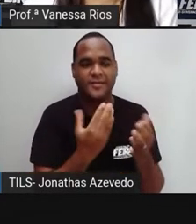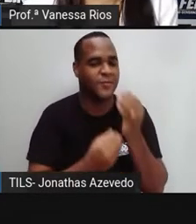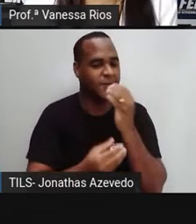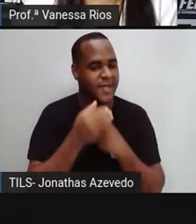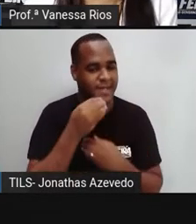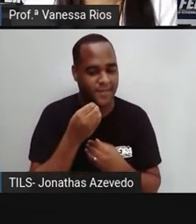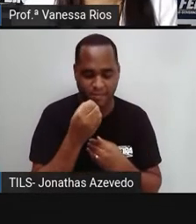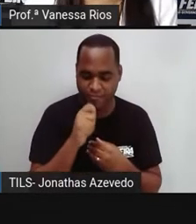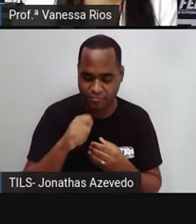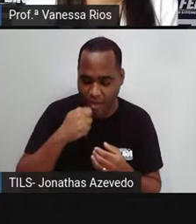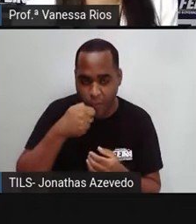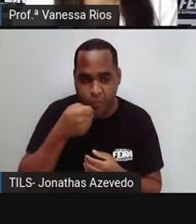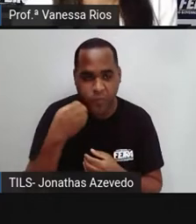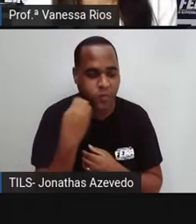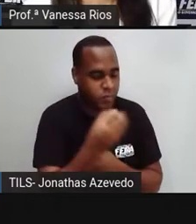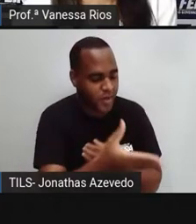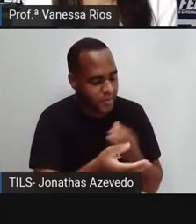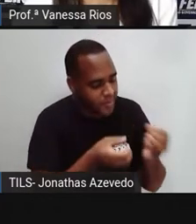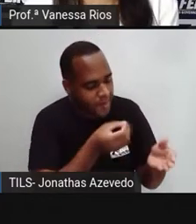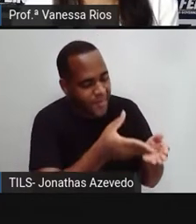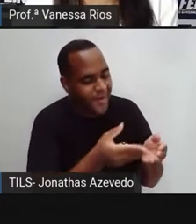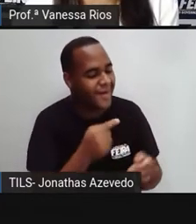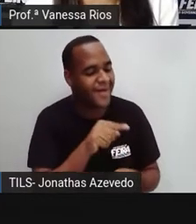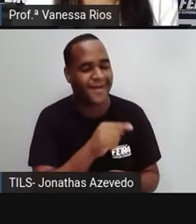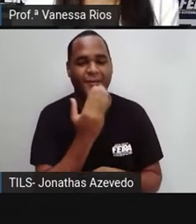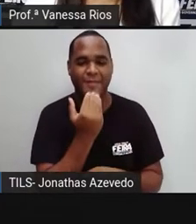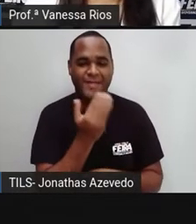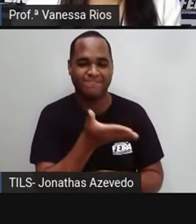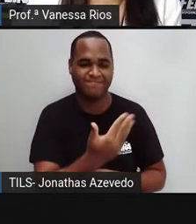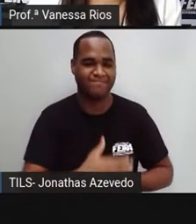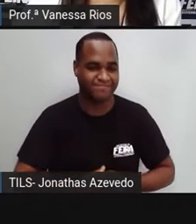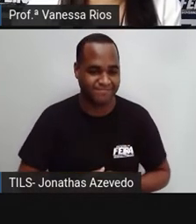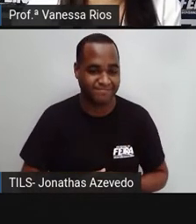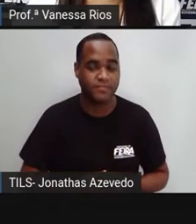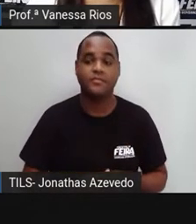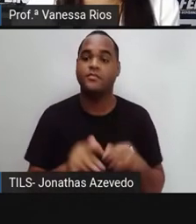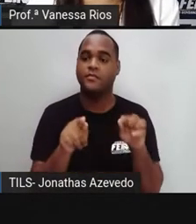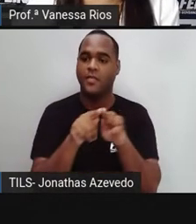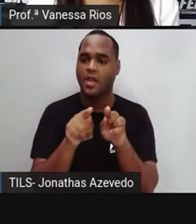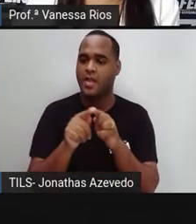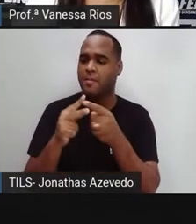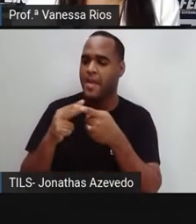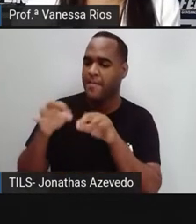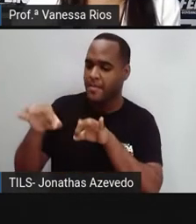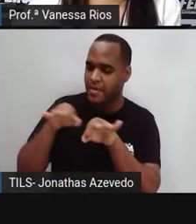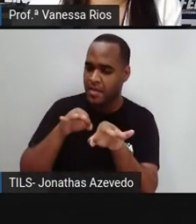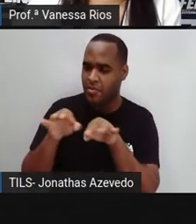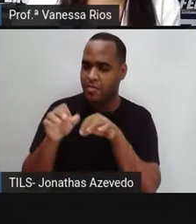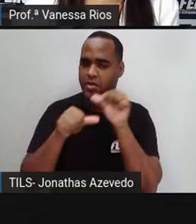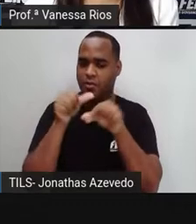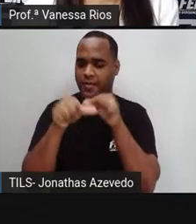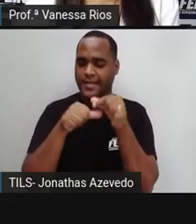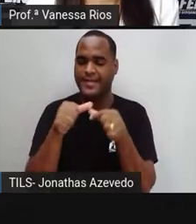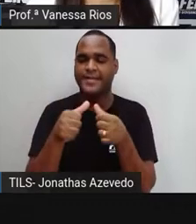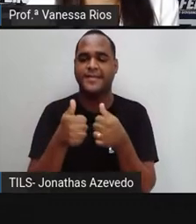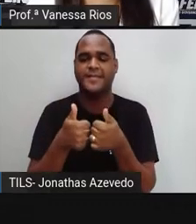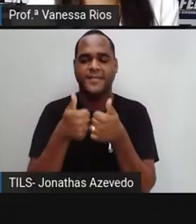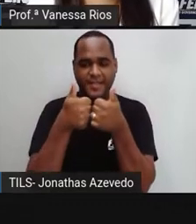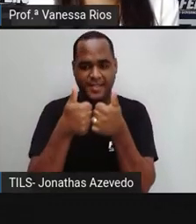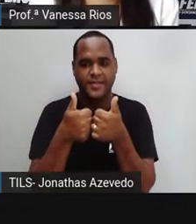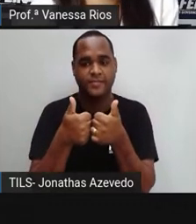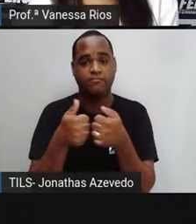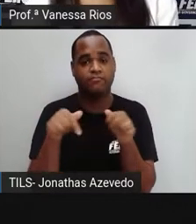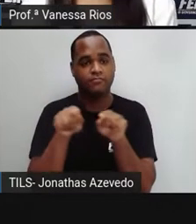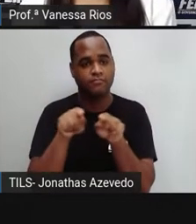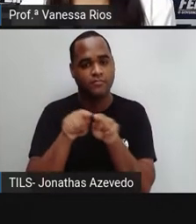é bem interessante aí que o Parque da Lagoa foi recentemente reformado, né? Reestruturado para receber